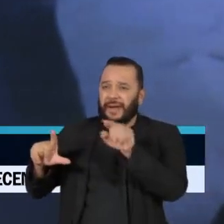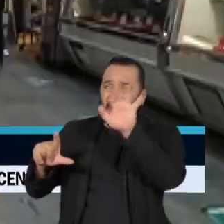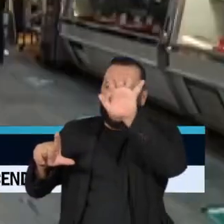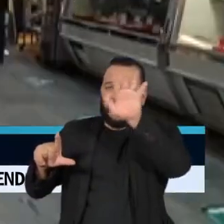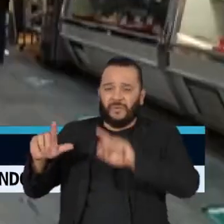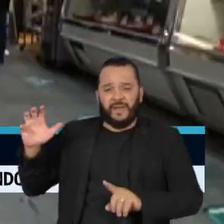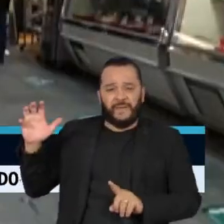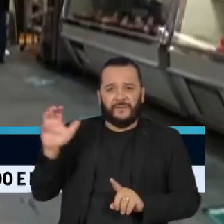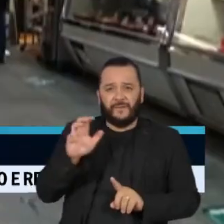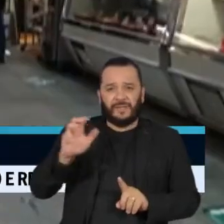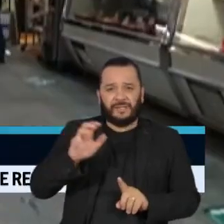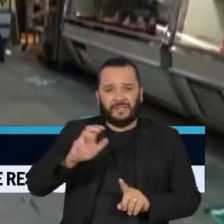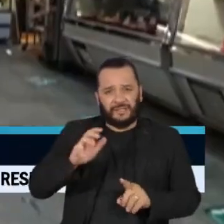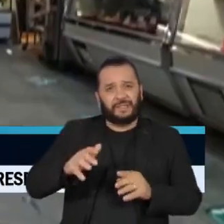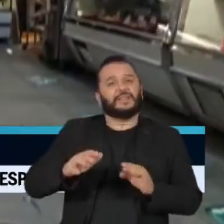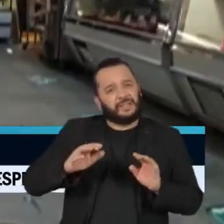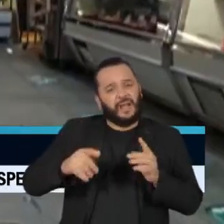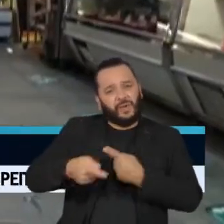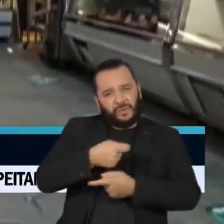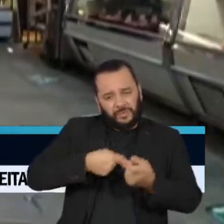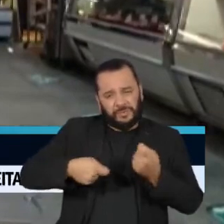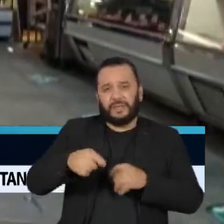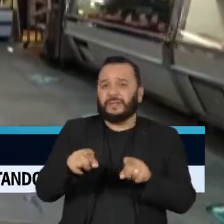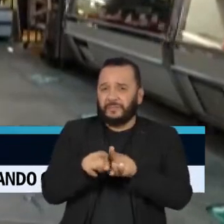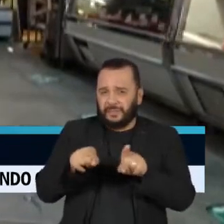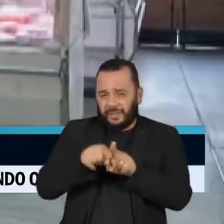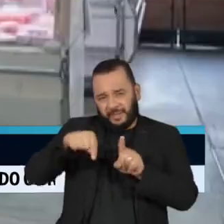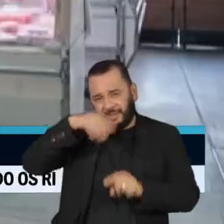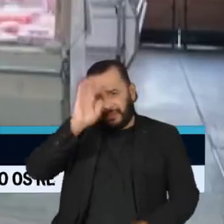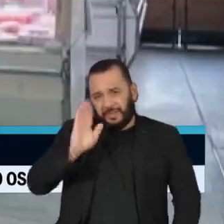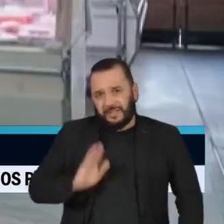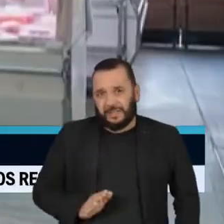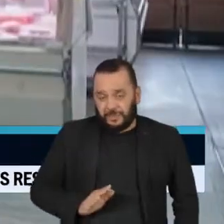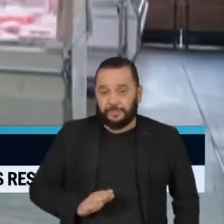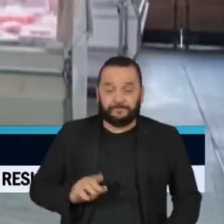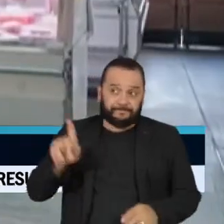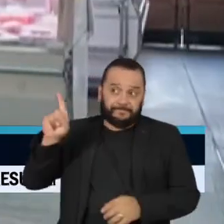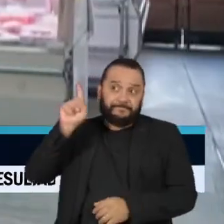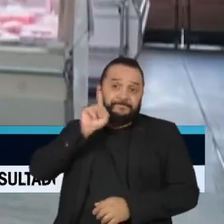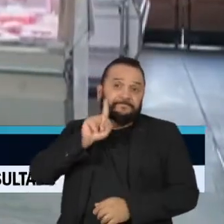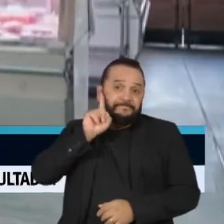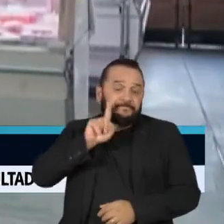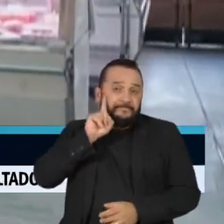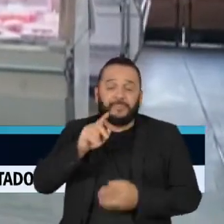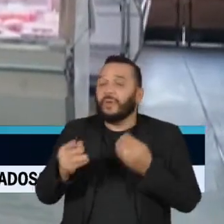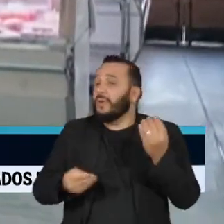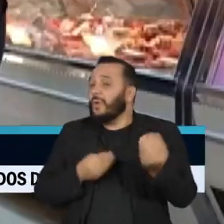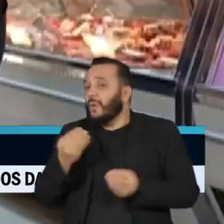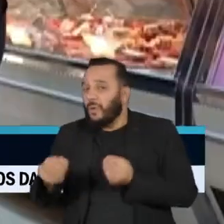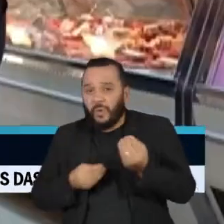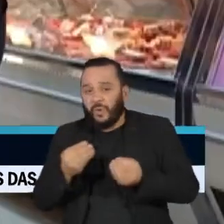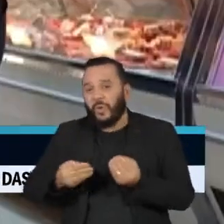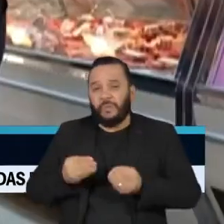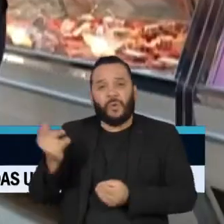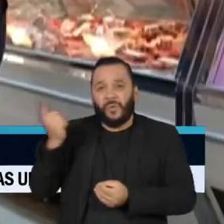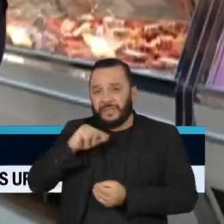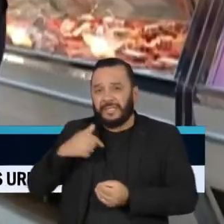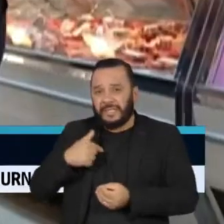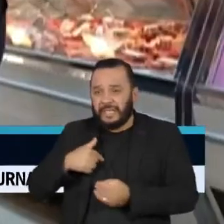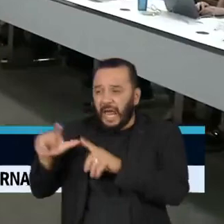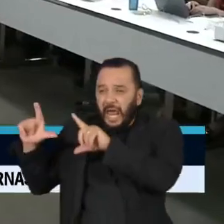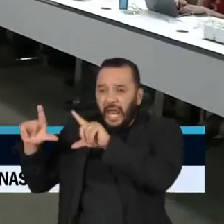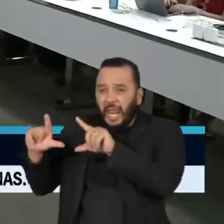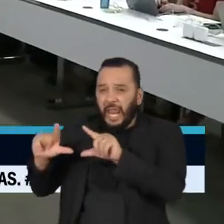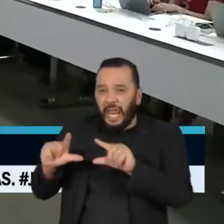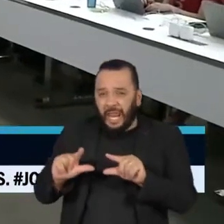Brasil. A batalha para baixar os preços nos Estados Unidos ameaça aumentar o custo de vida no Brasil.